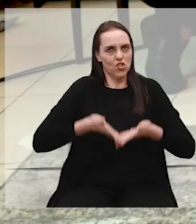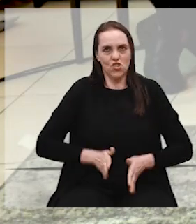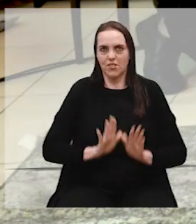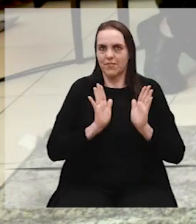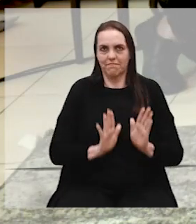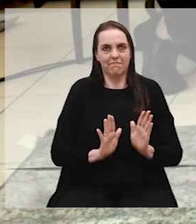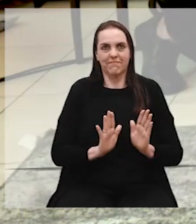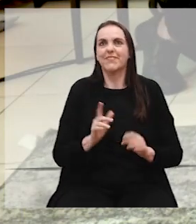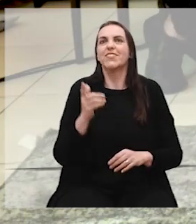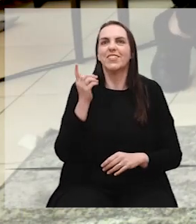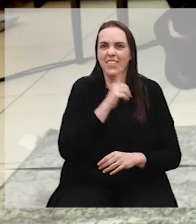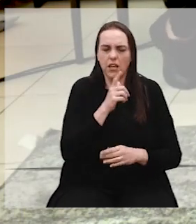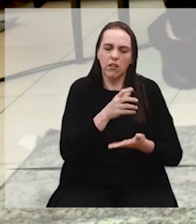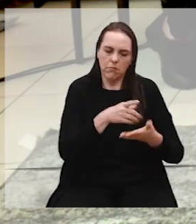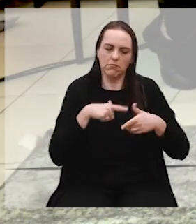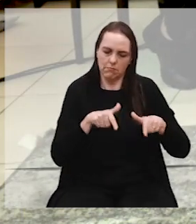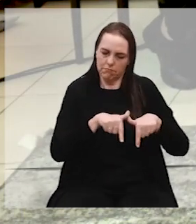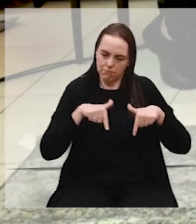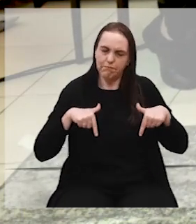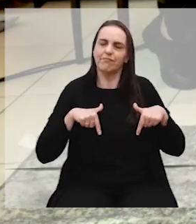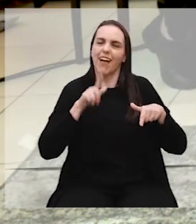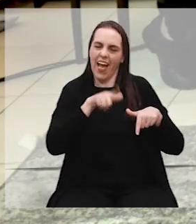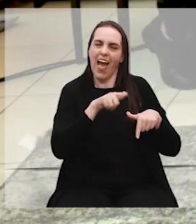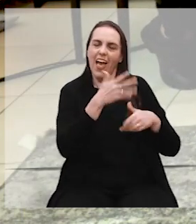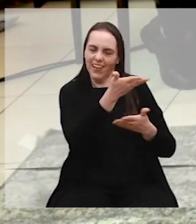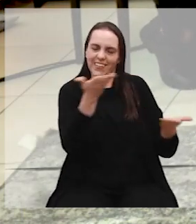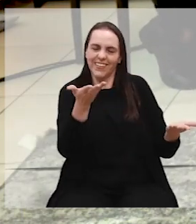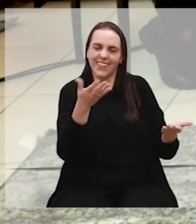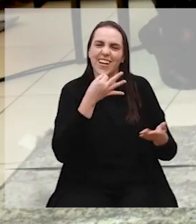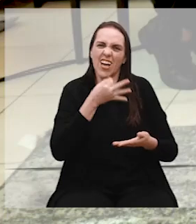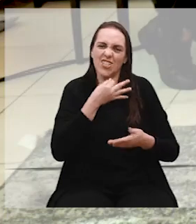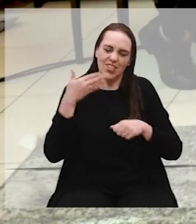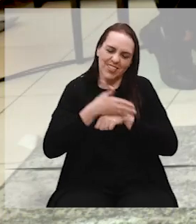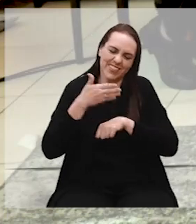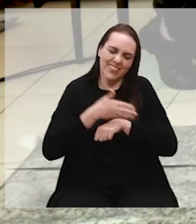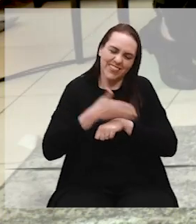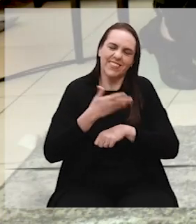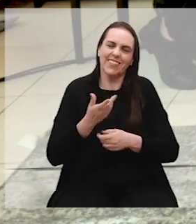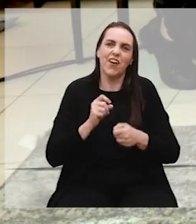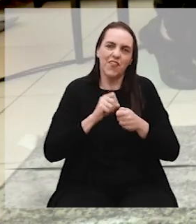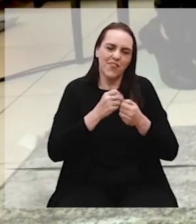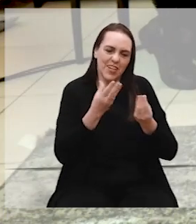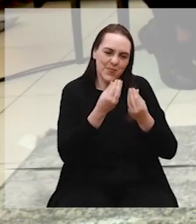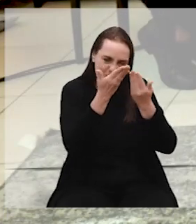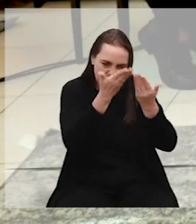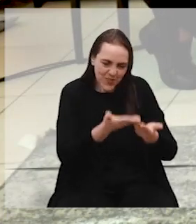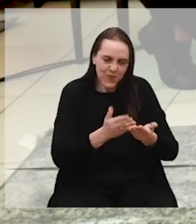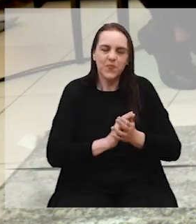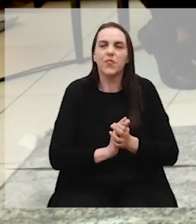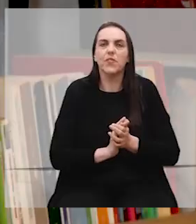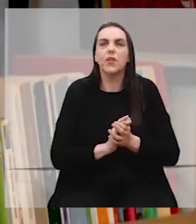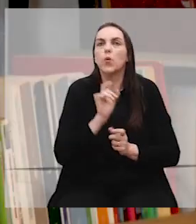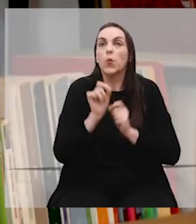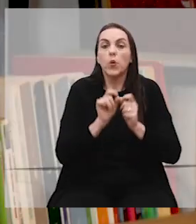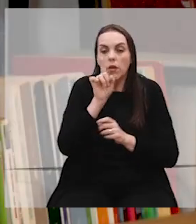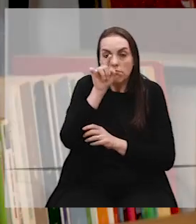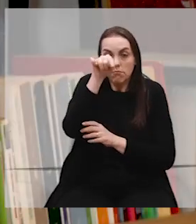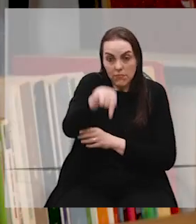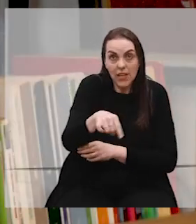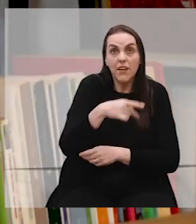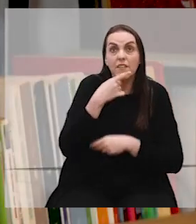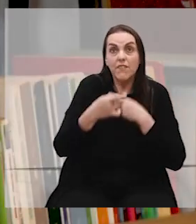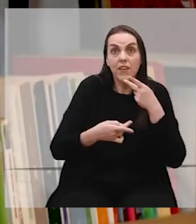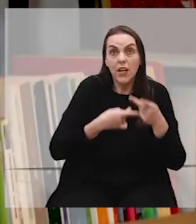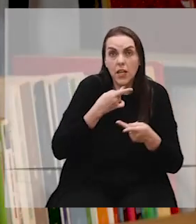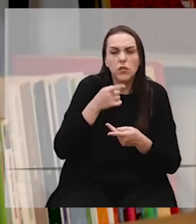caxiense. Temos que dar um jeito de ganhar esse título aí, cara. Faz muito por Caxias. O que a Ana está falando, a gente